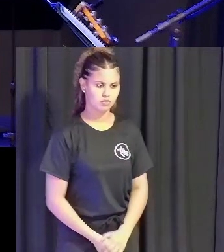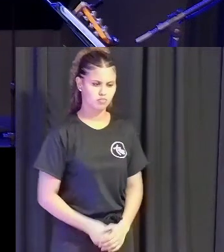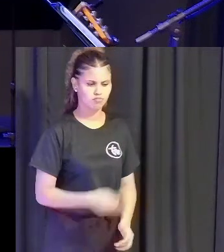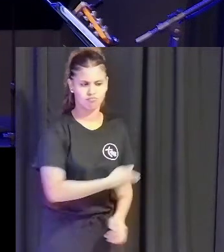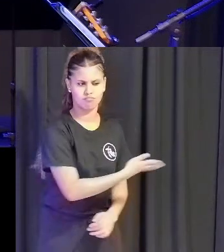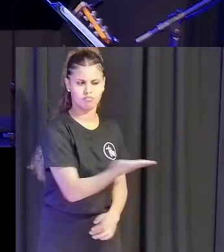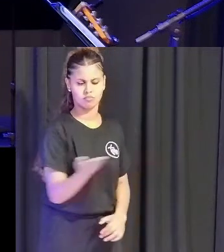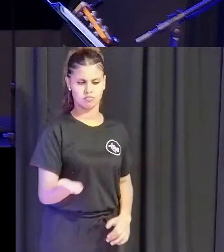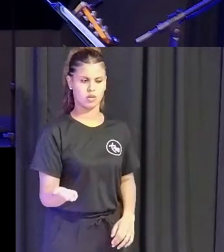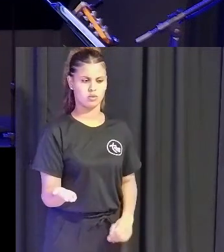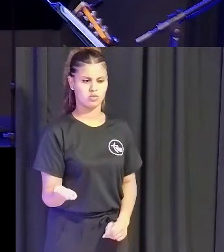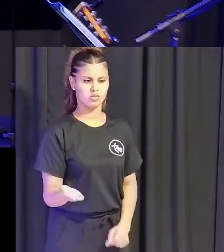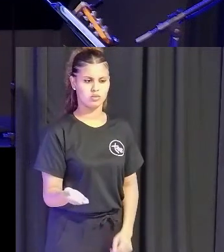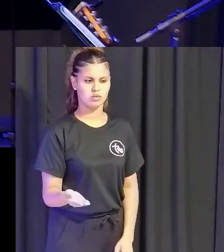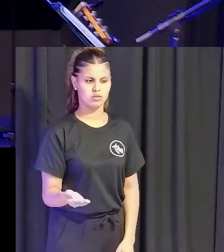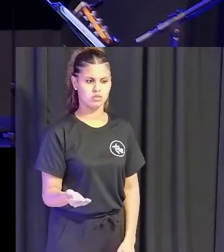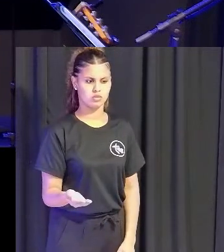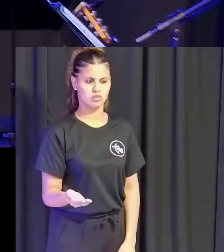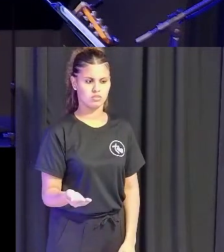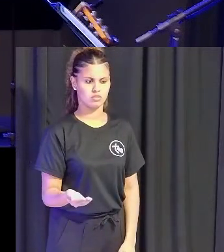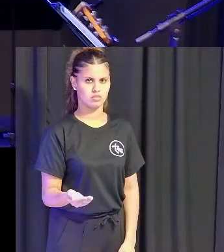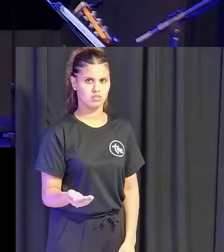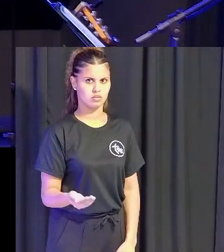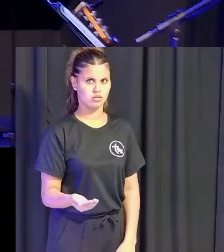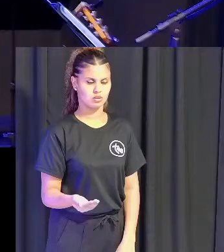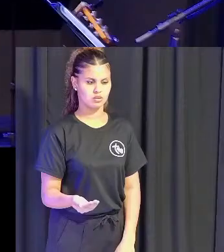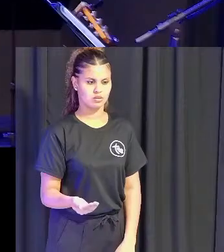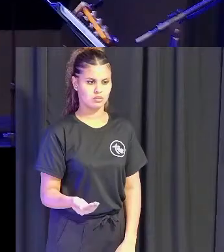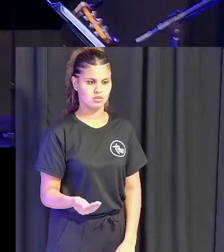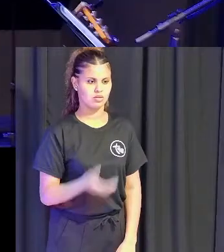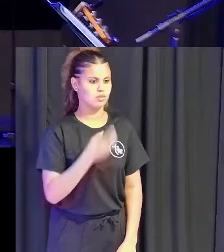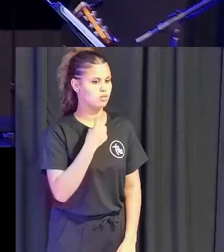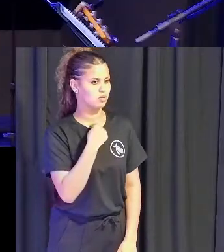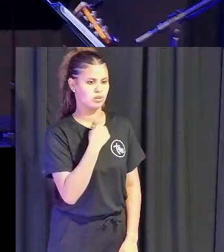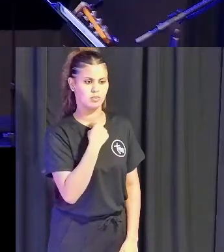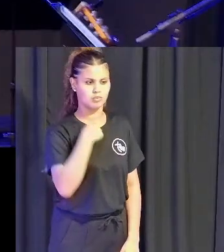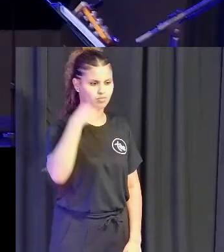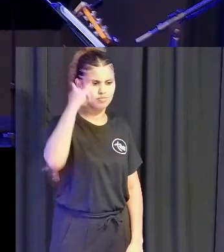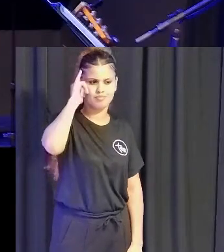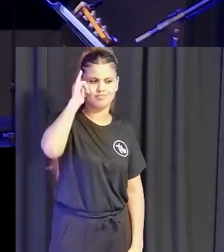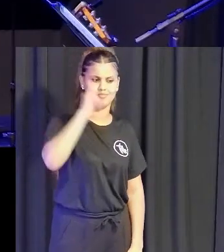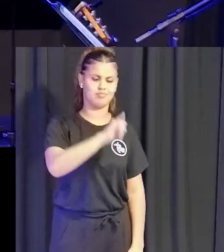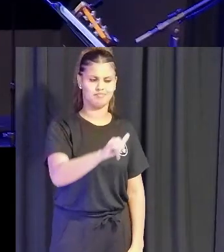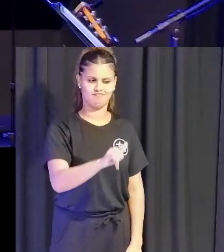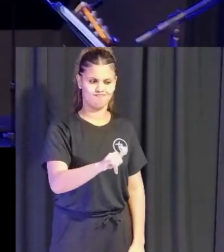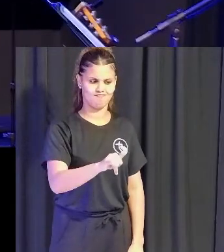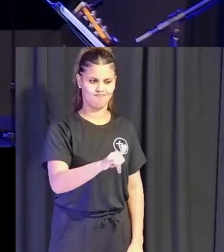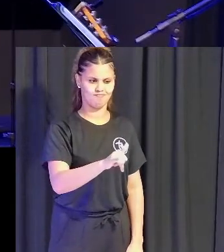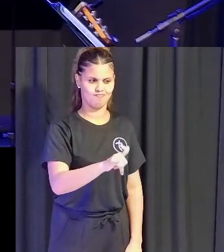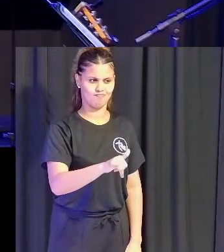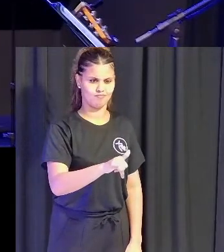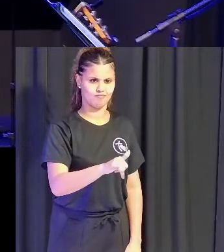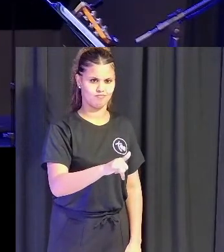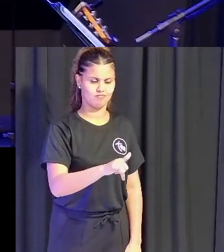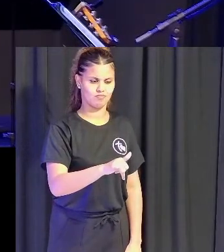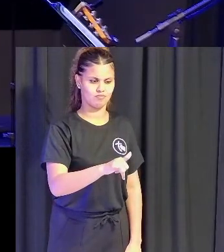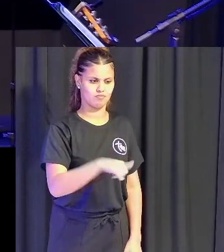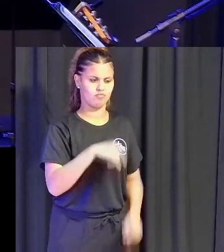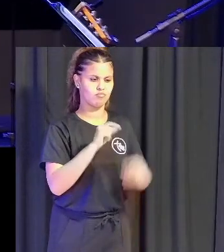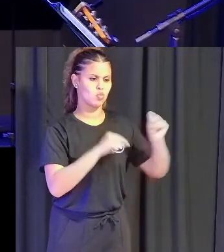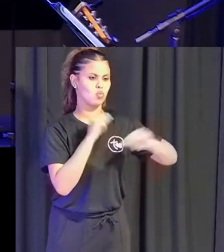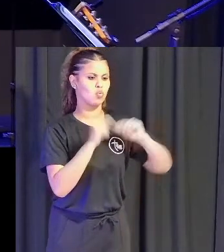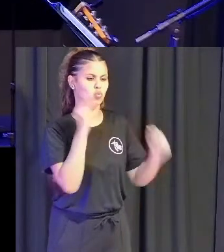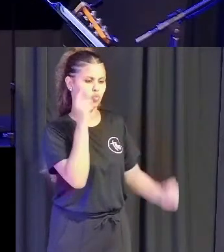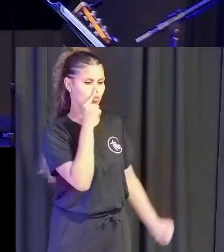irmãos, não quero que ignoreis que nossos pais estiveram todos debaixo da nuvem, e todos passaram